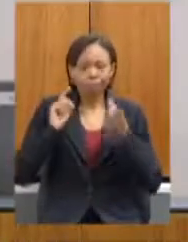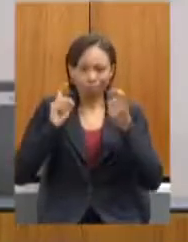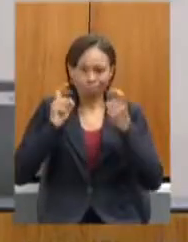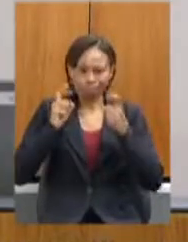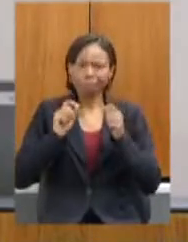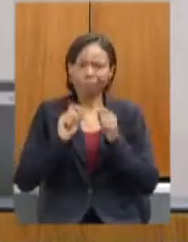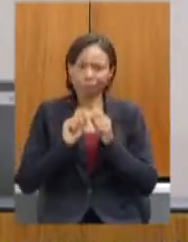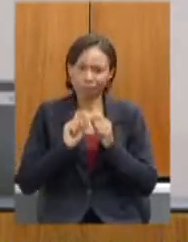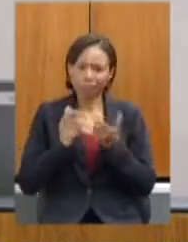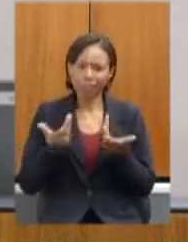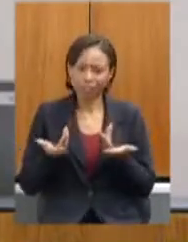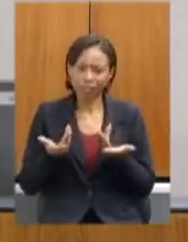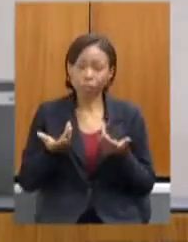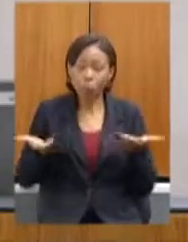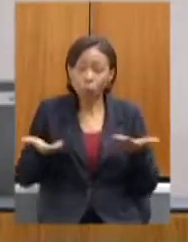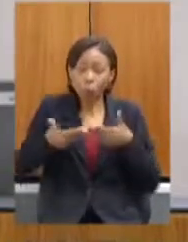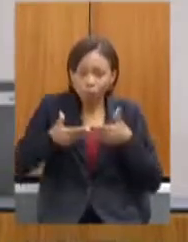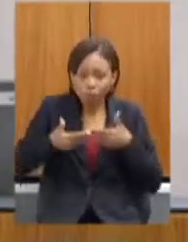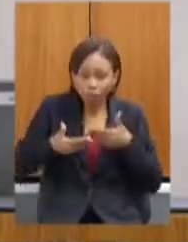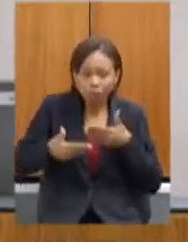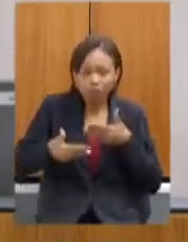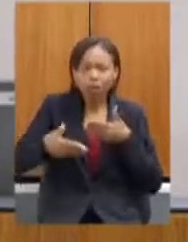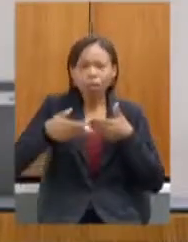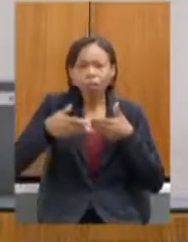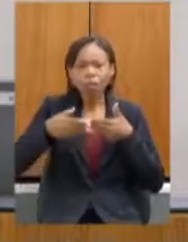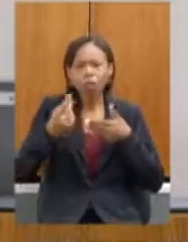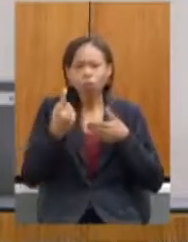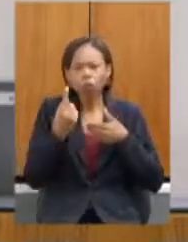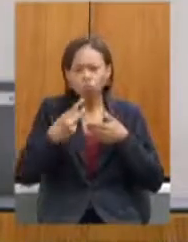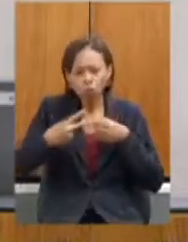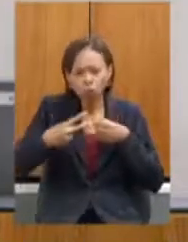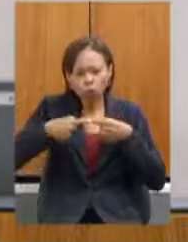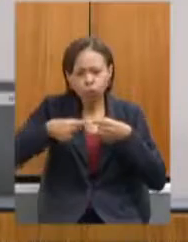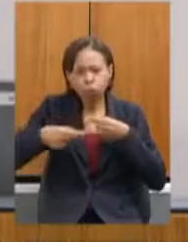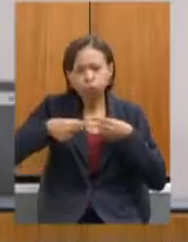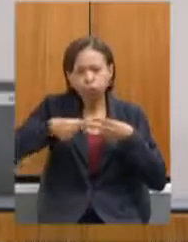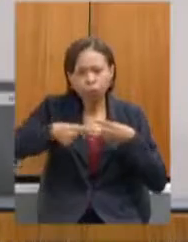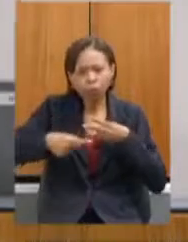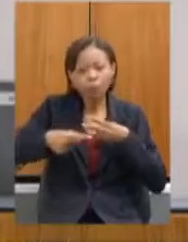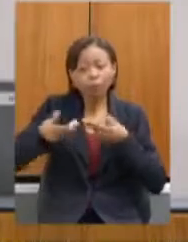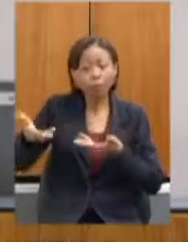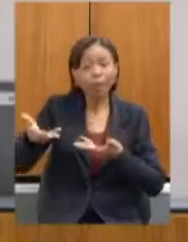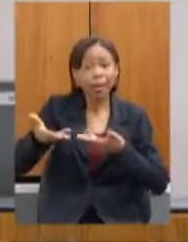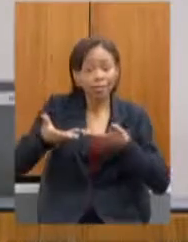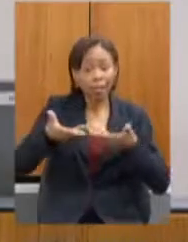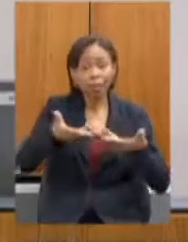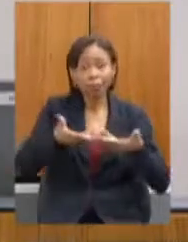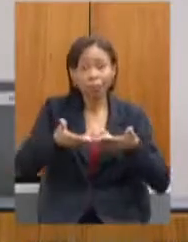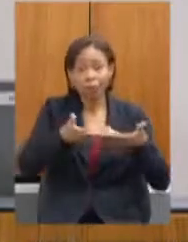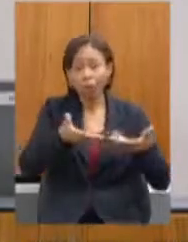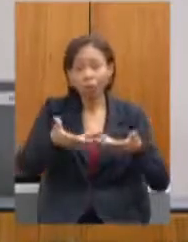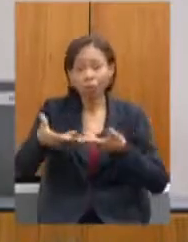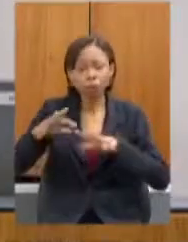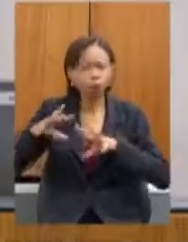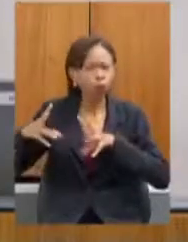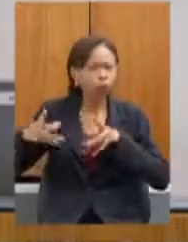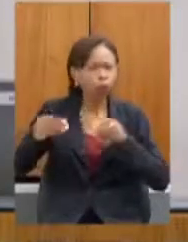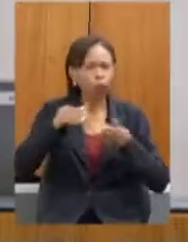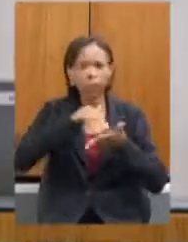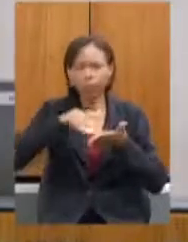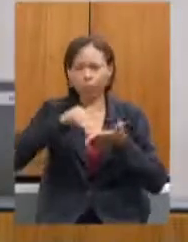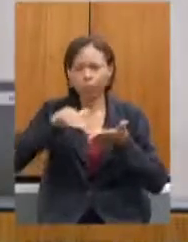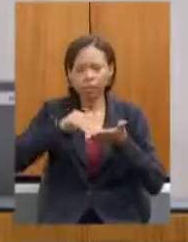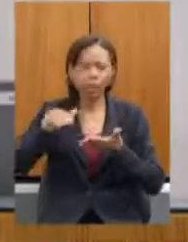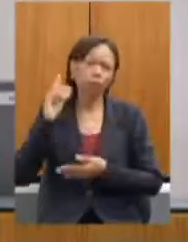e a partir de hoje durante as próximas duas semanas nós estaremos recebendo todos os secretários de estado